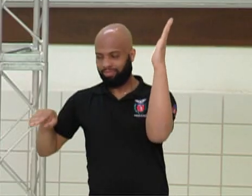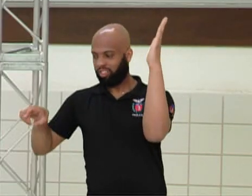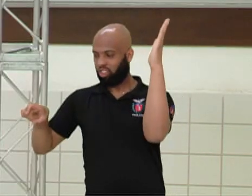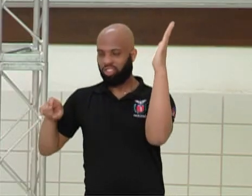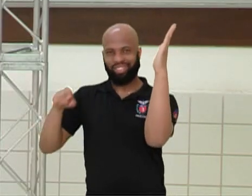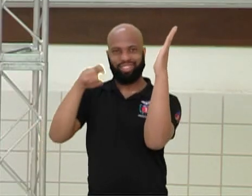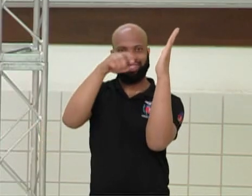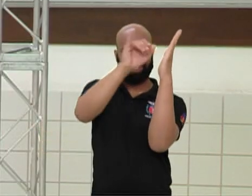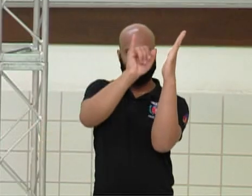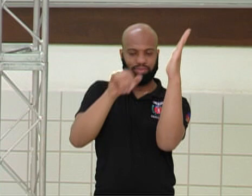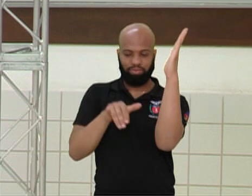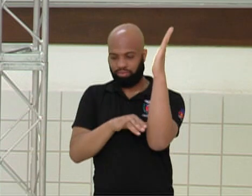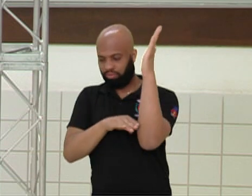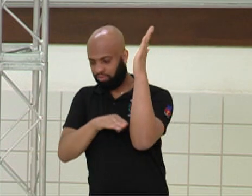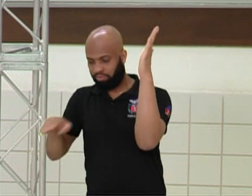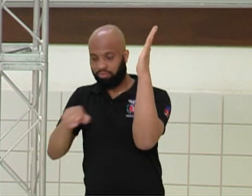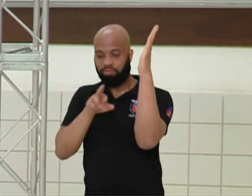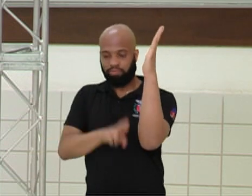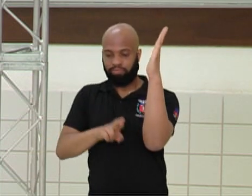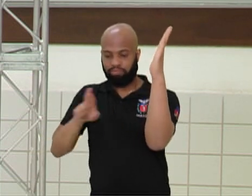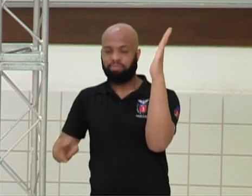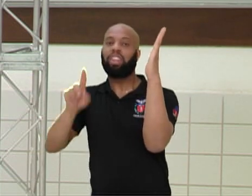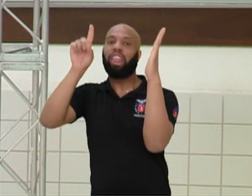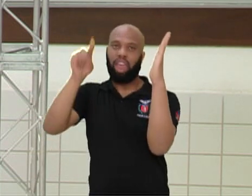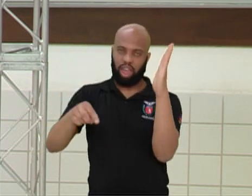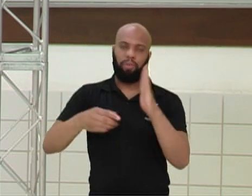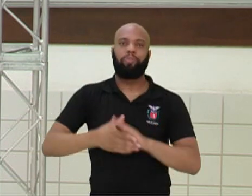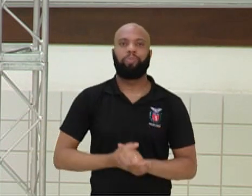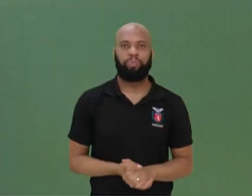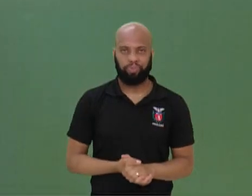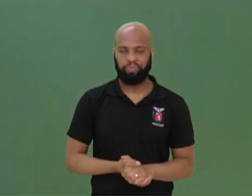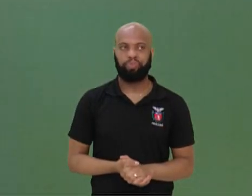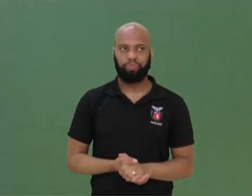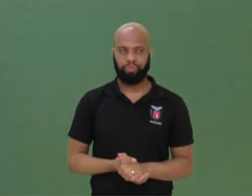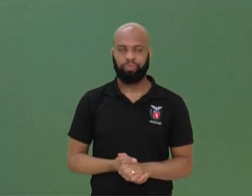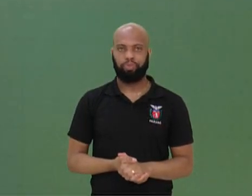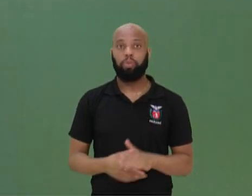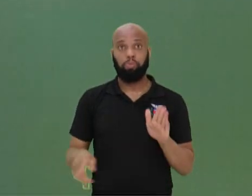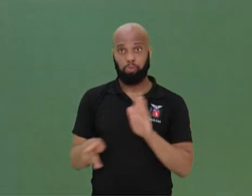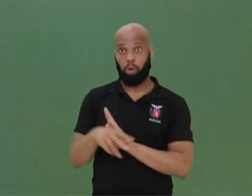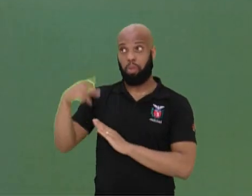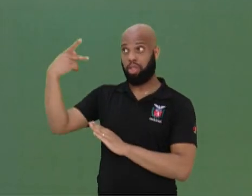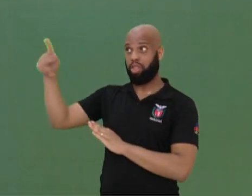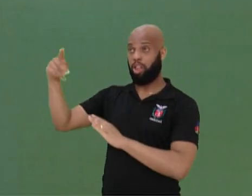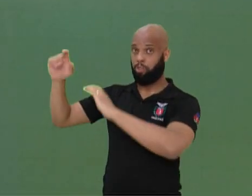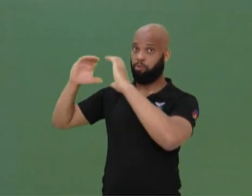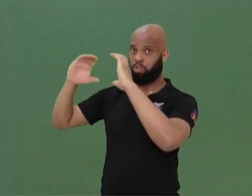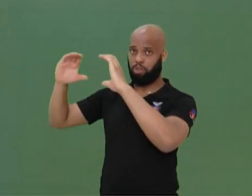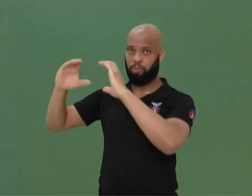igual a 9 é uma raiz, ou um zero, né, da minha função, beleza?